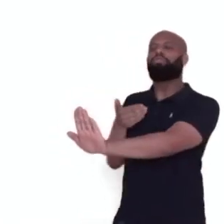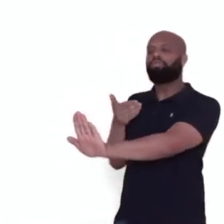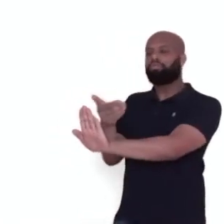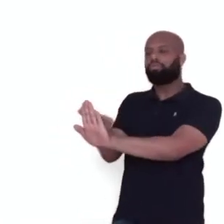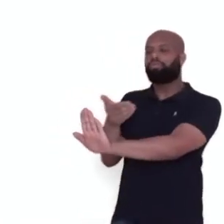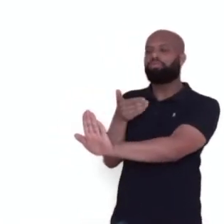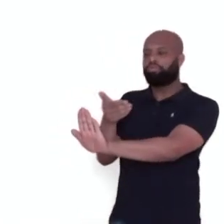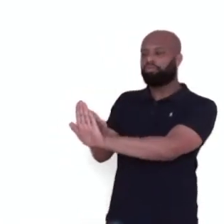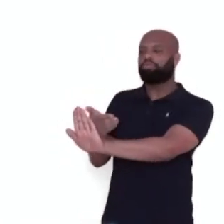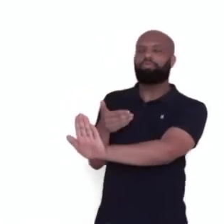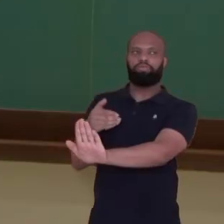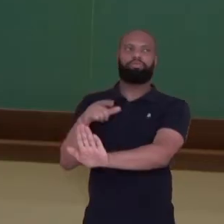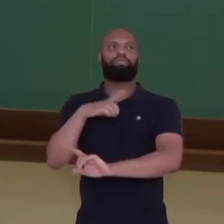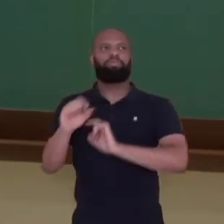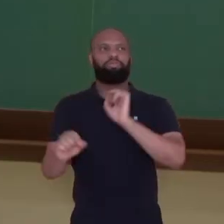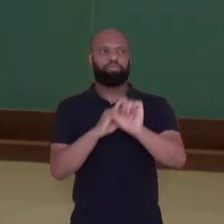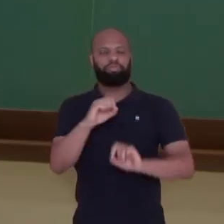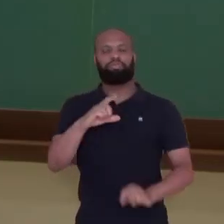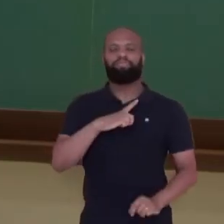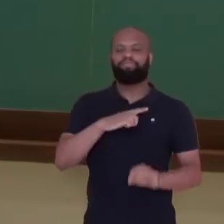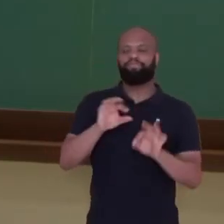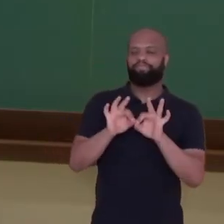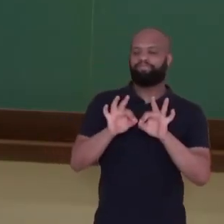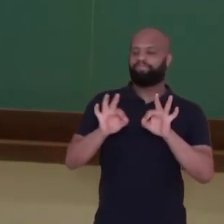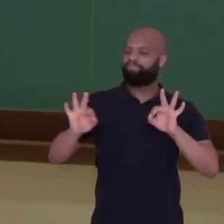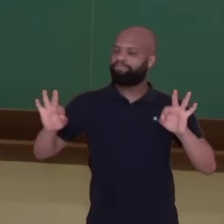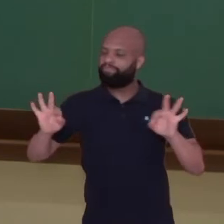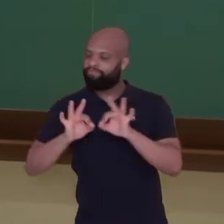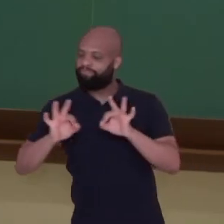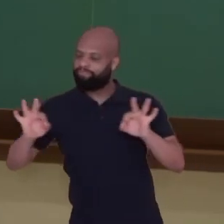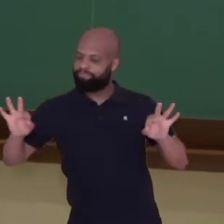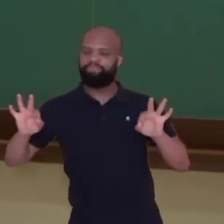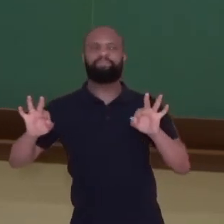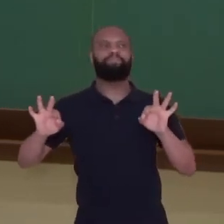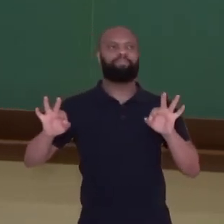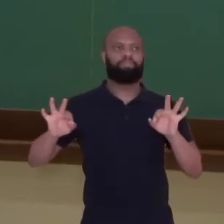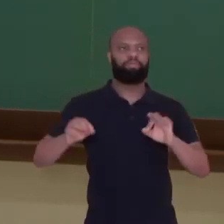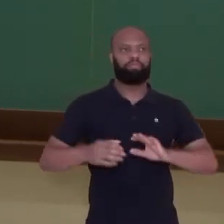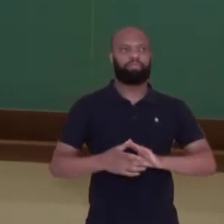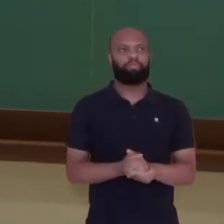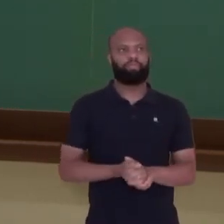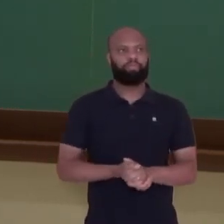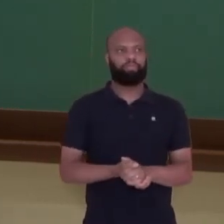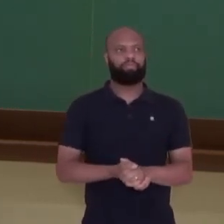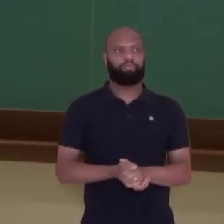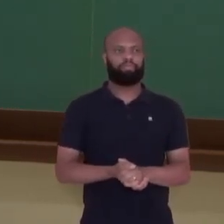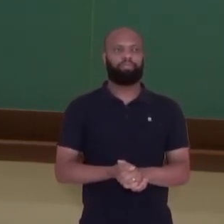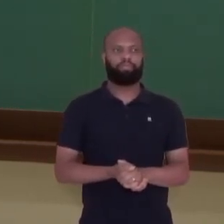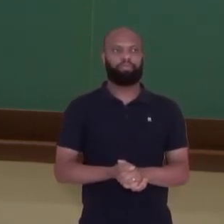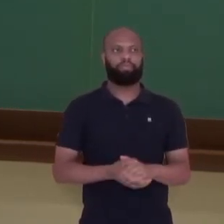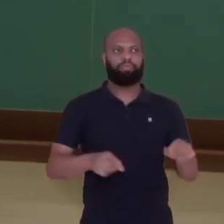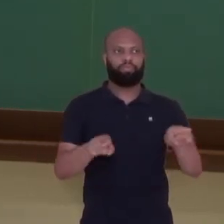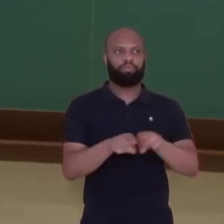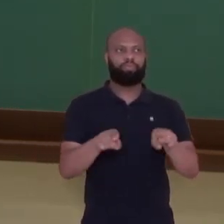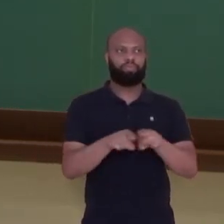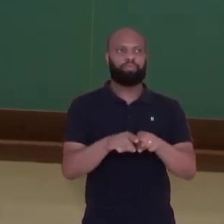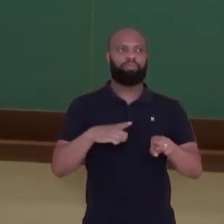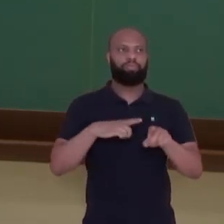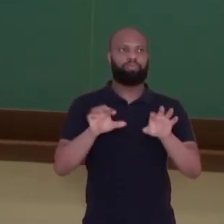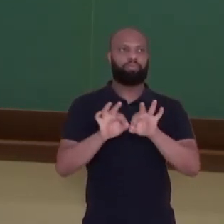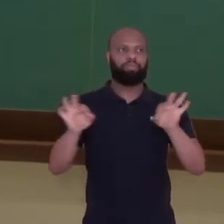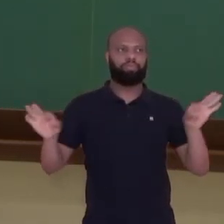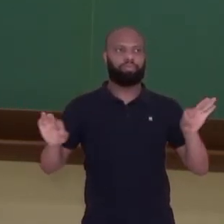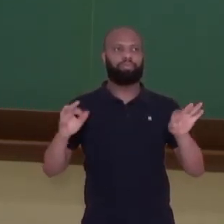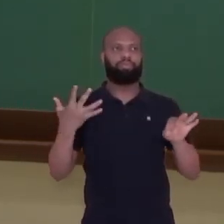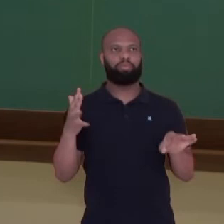afastamento, a maior distância do nosso planeta ao Sol. E a distância entre a Terra e o Sol